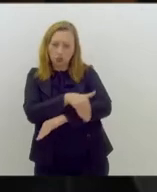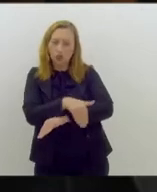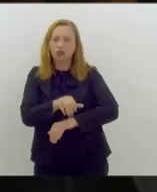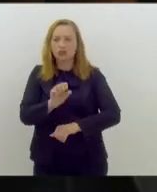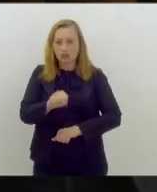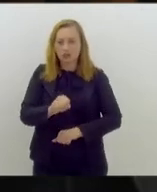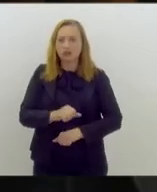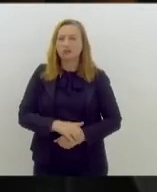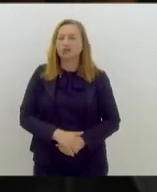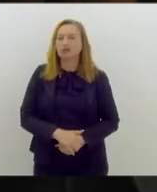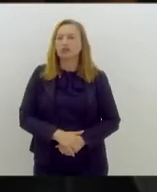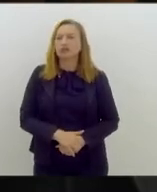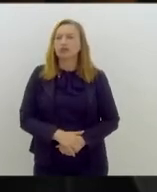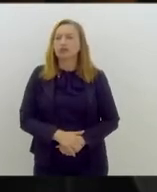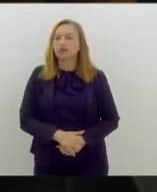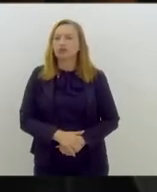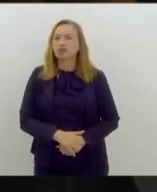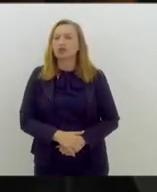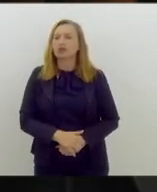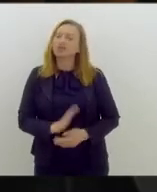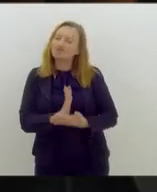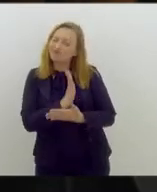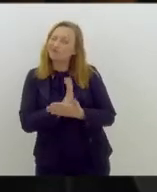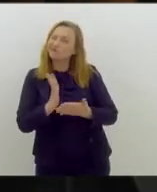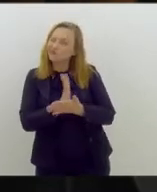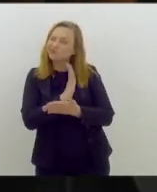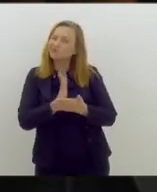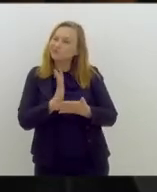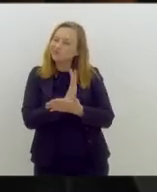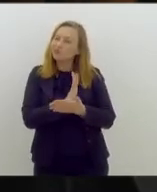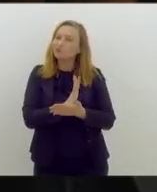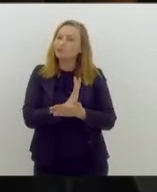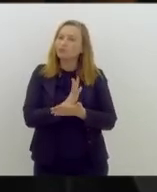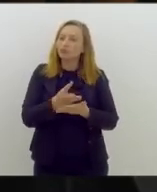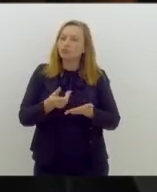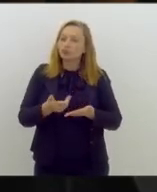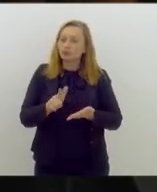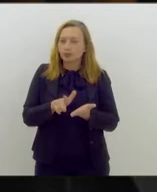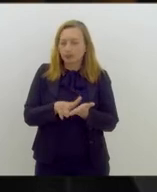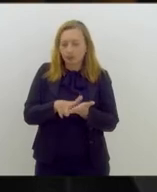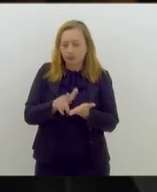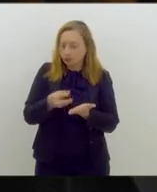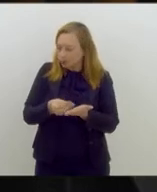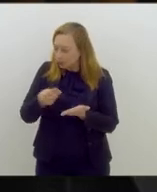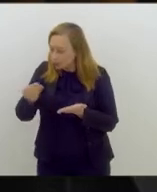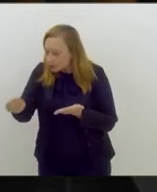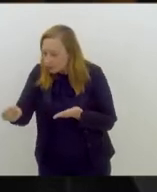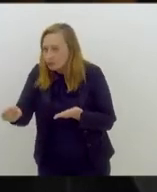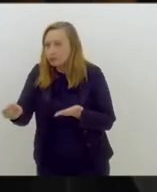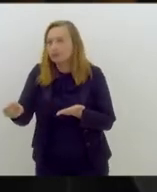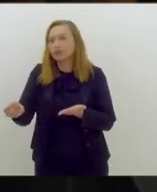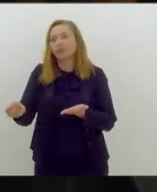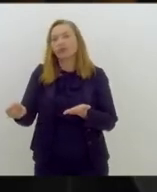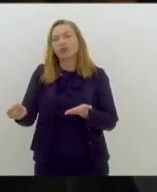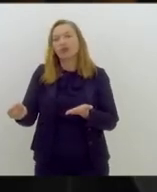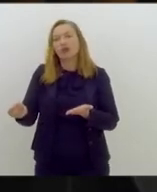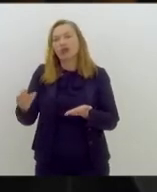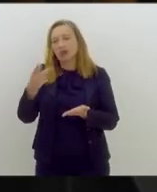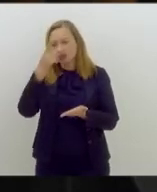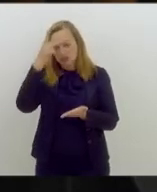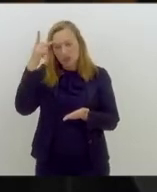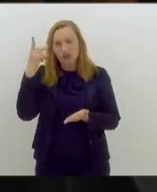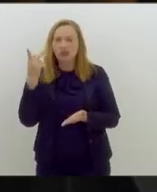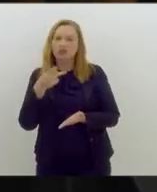campanha de rua e muitas vezes ao entregar meu cartãozinho eu ouvi o